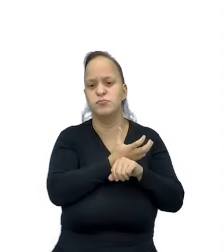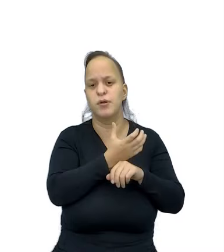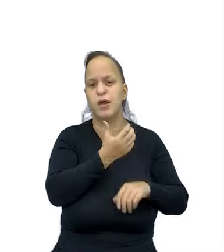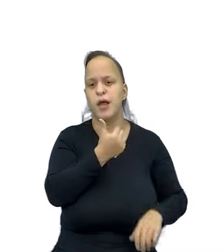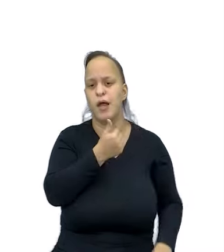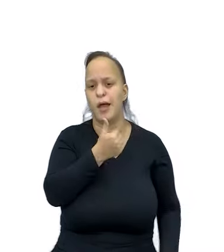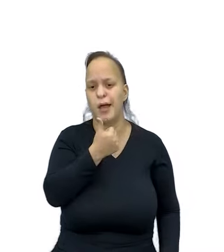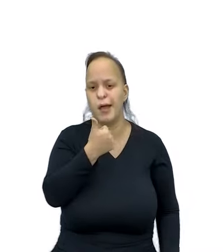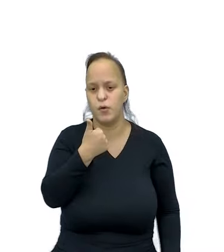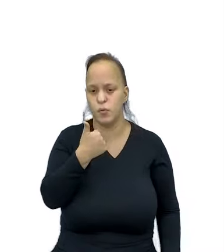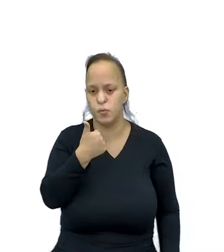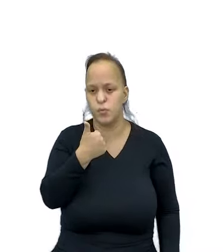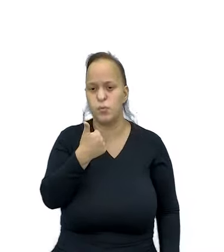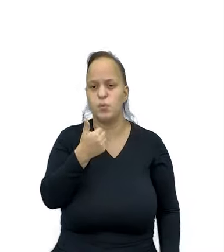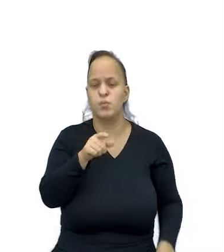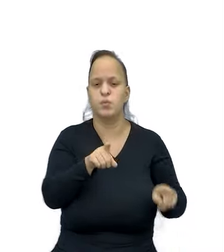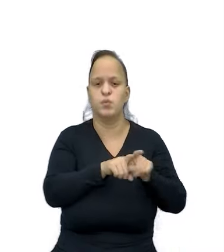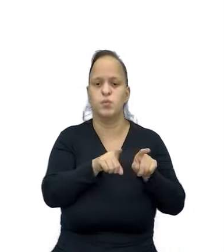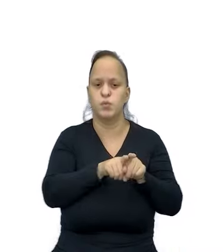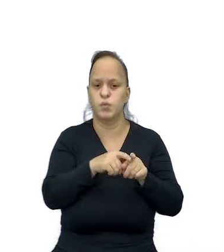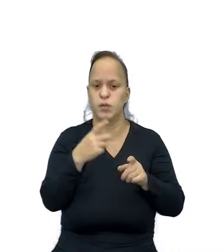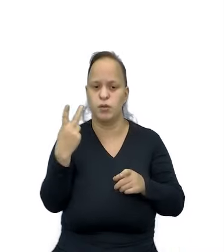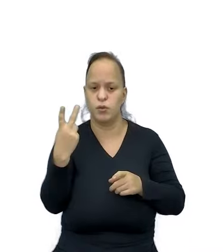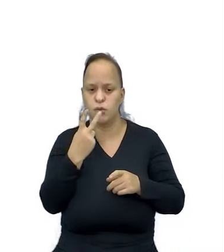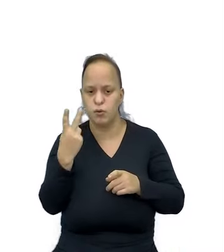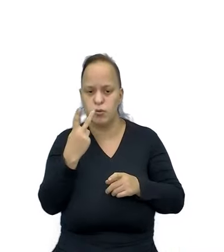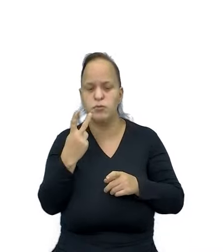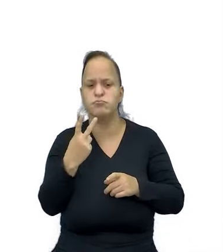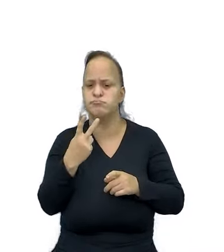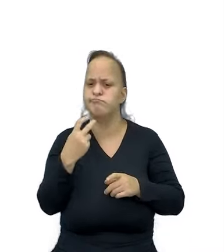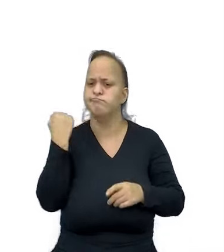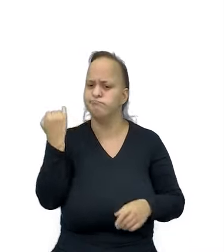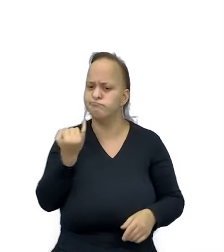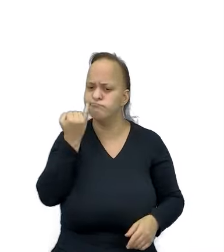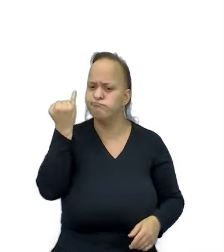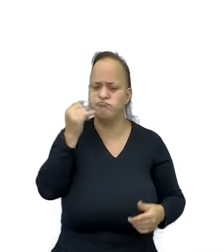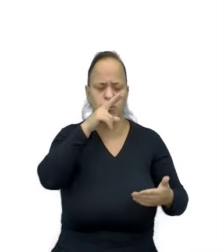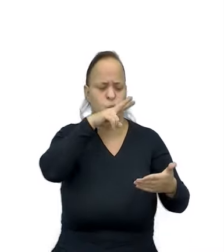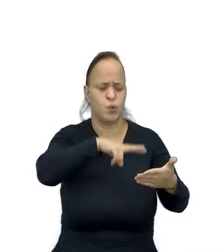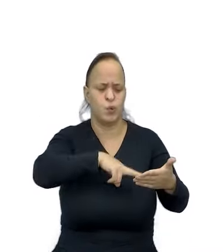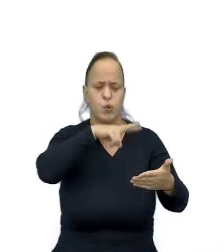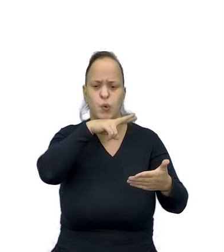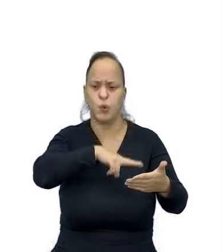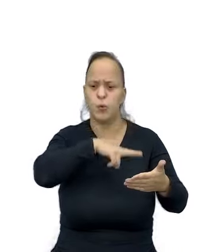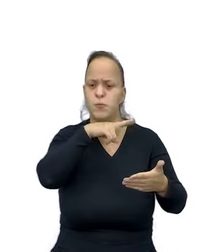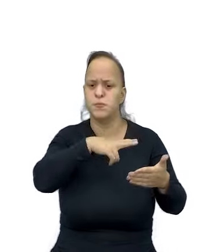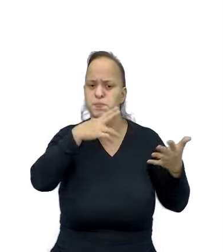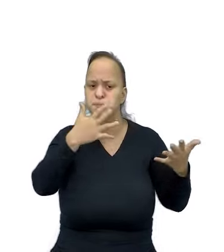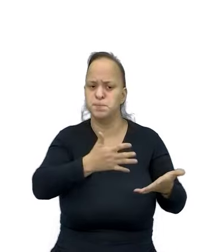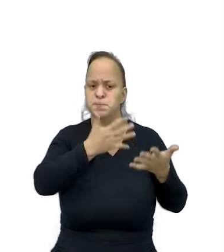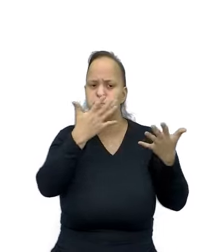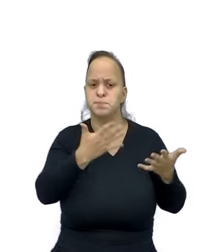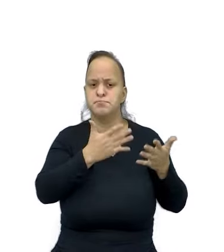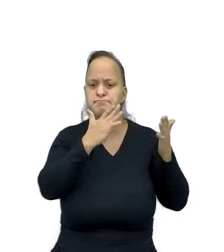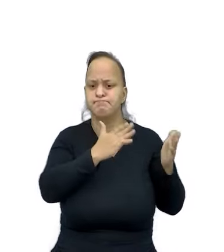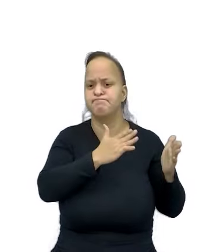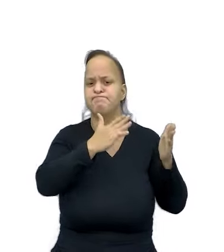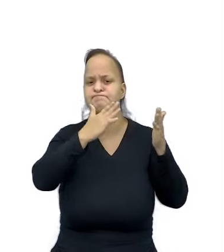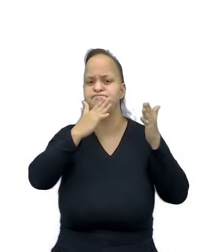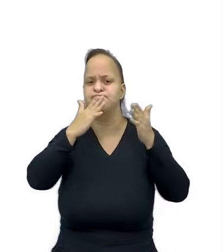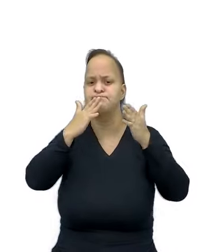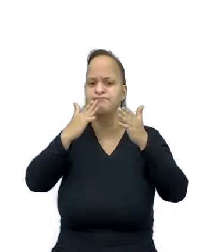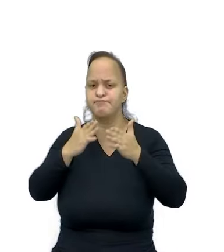nossos estudantes, como é importante esse trabalho aí com a leitura, né? Com essas estratégias que a gente colocou aqui. Refletimos sobre